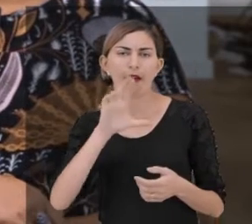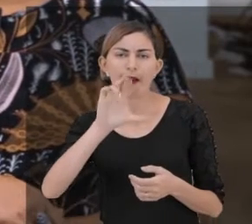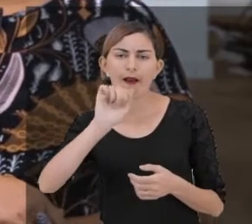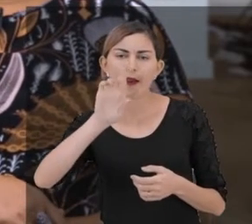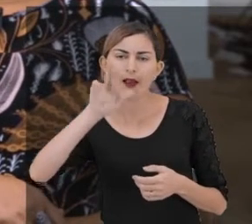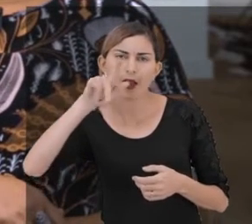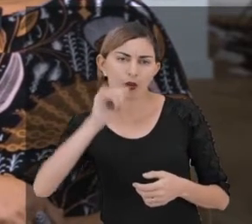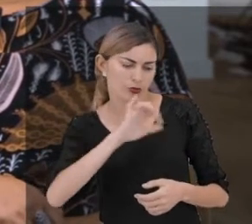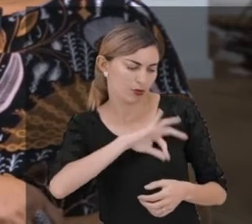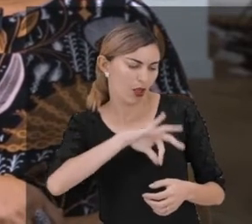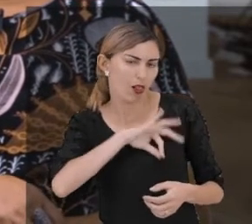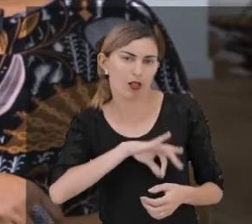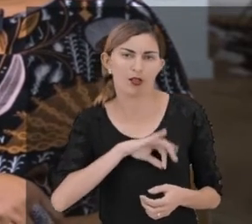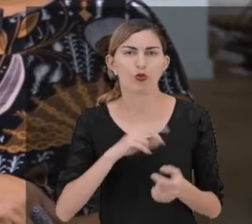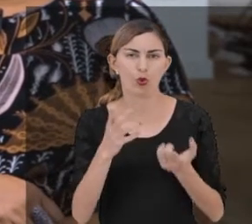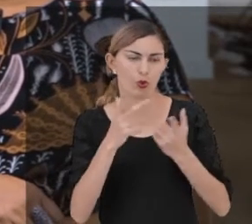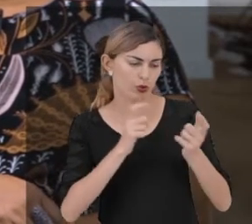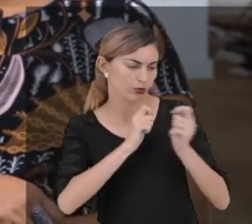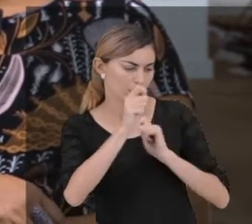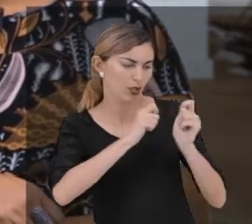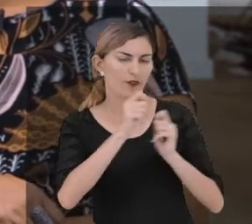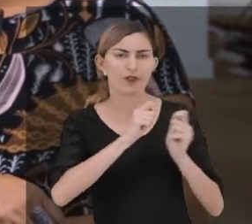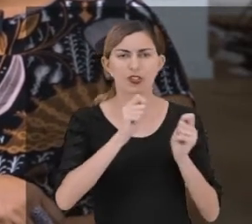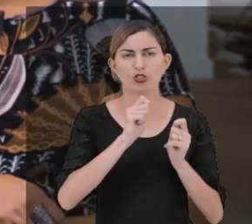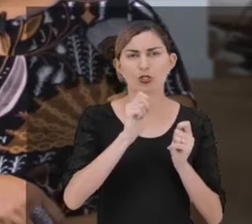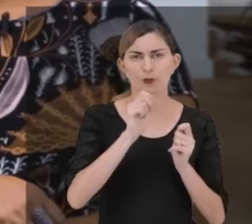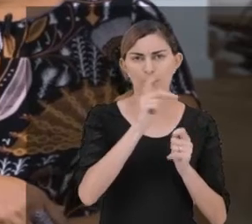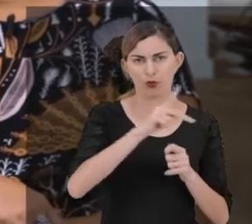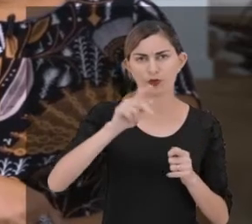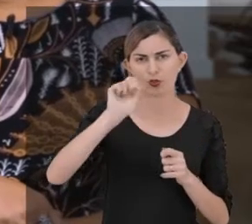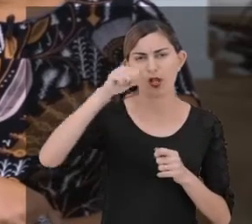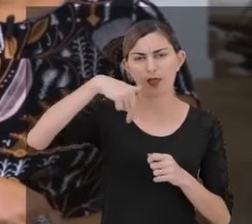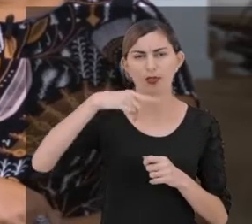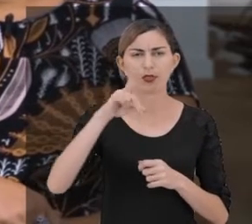salários. Vamos agora fazer a entrevista com a professora Andréa Pedrosa.